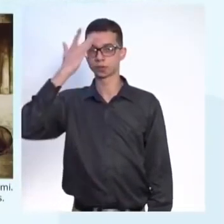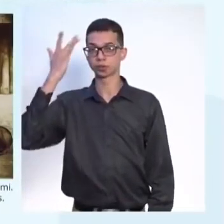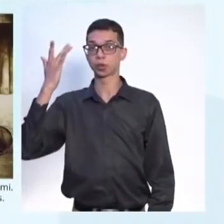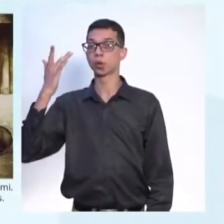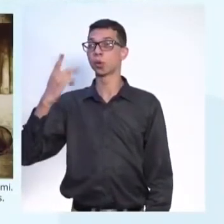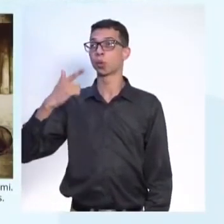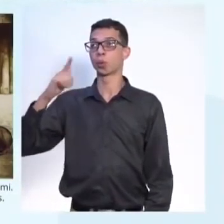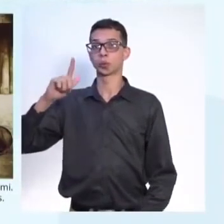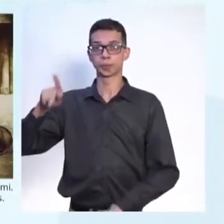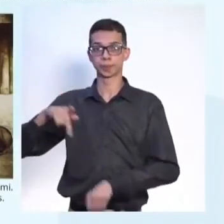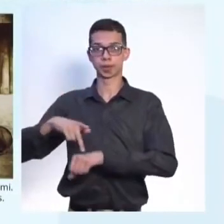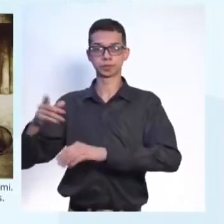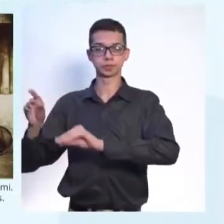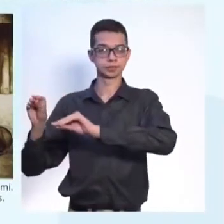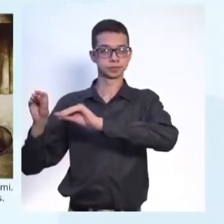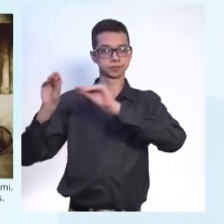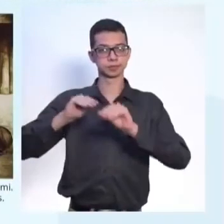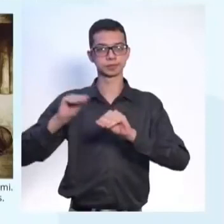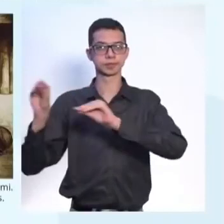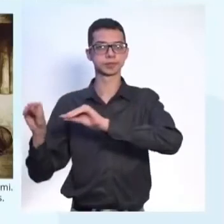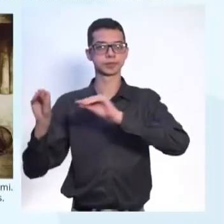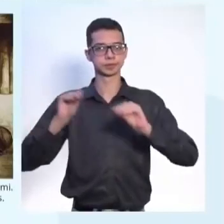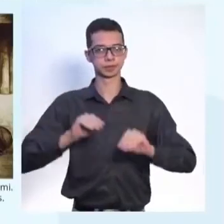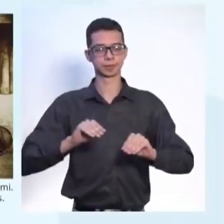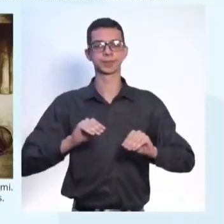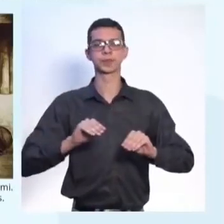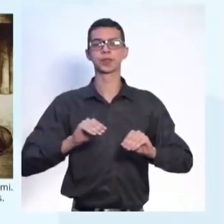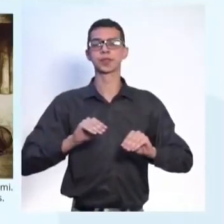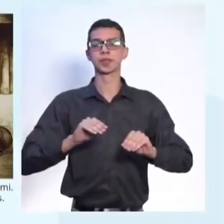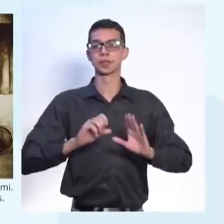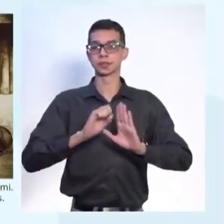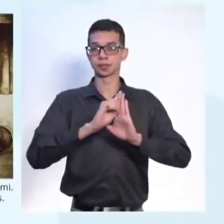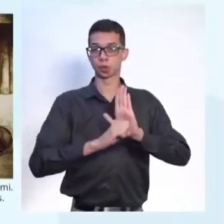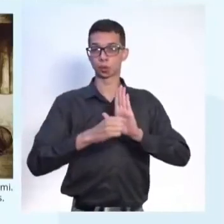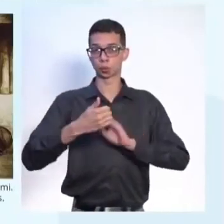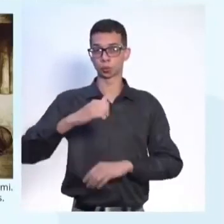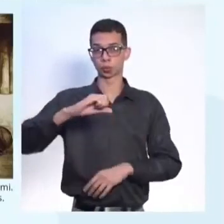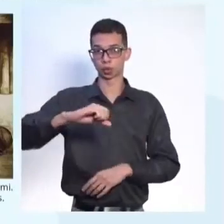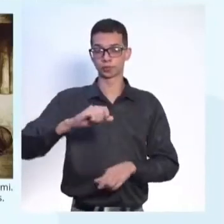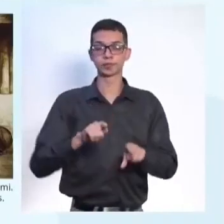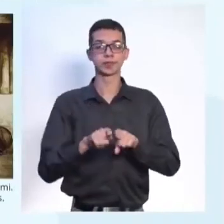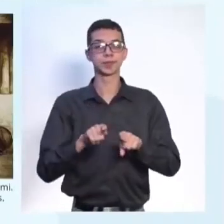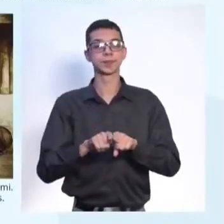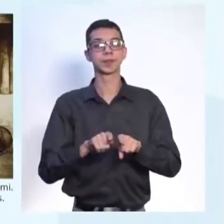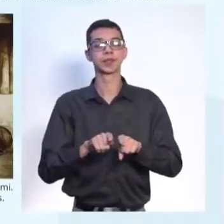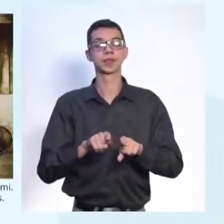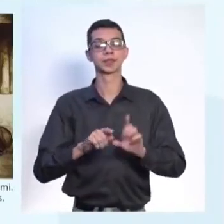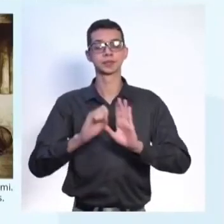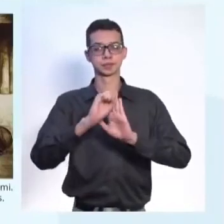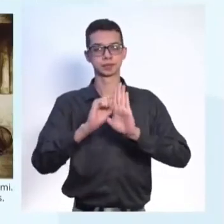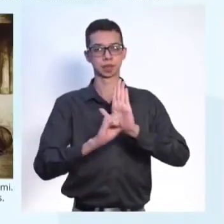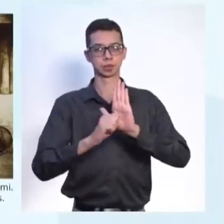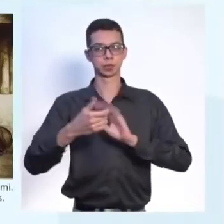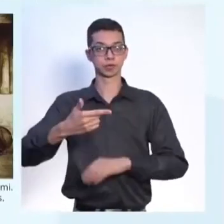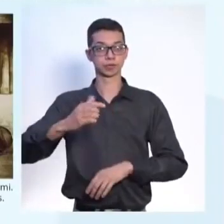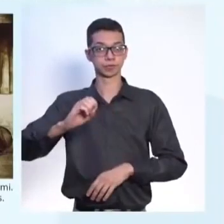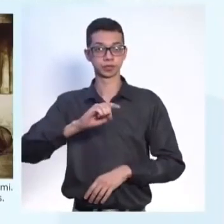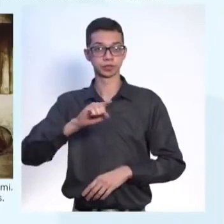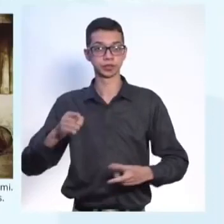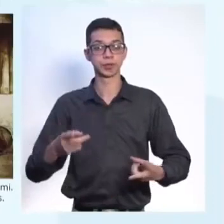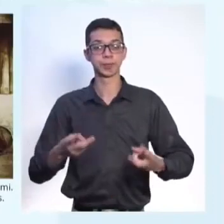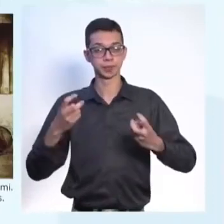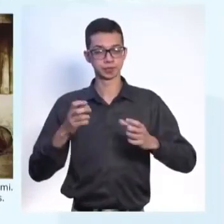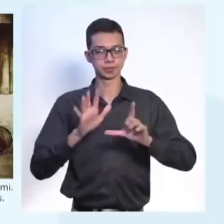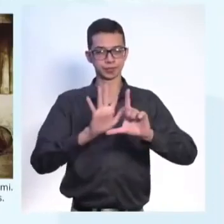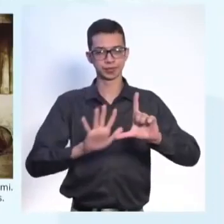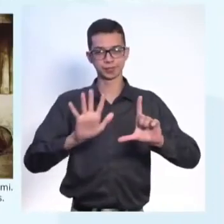aí na segunda metade do século XIX e também durante o século XX. A imagem que vocês estão vendo é